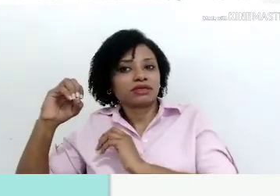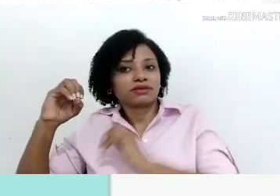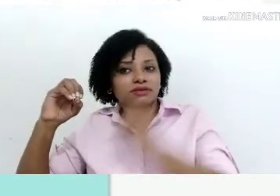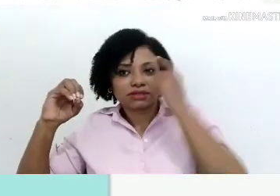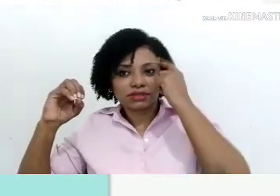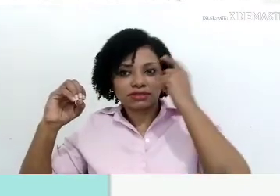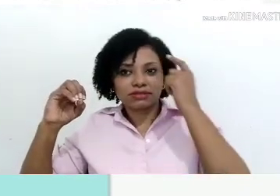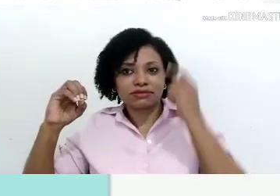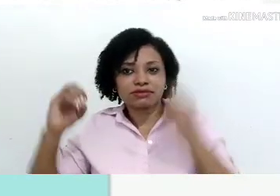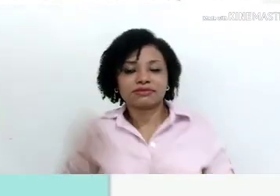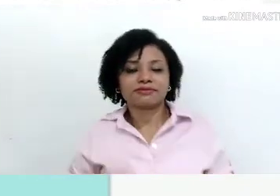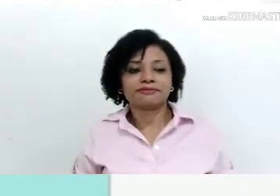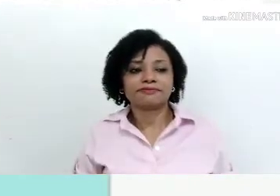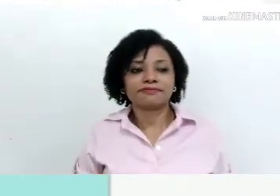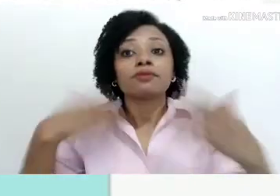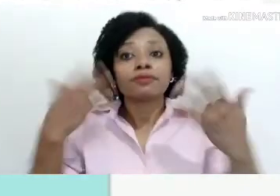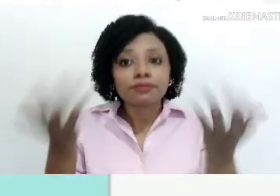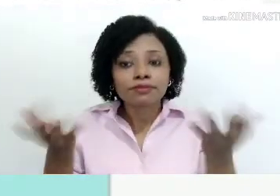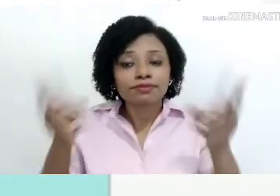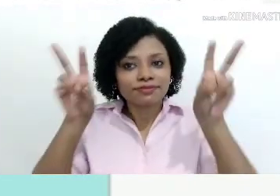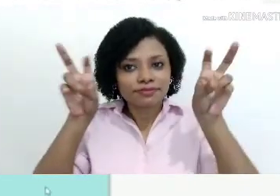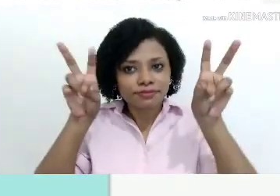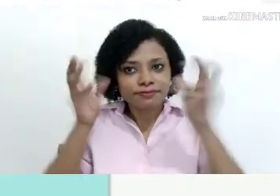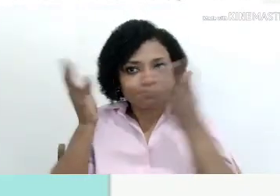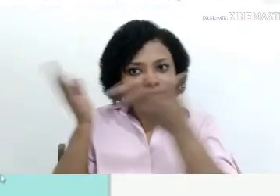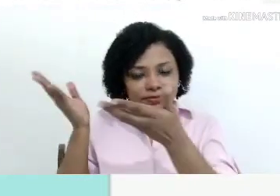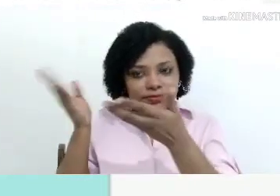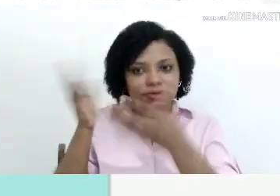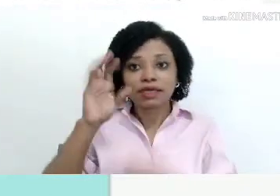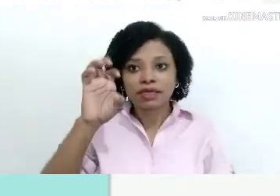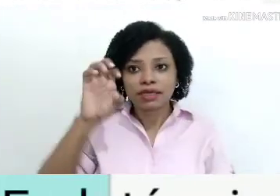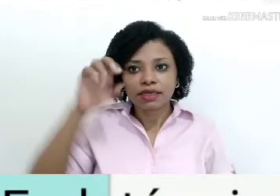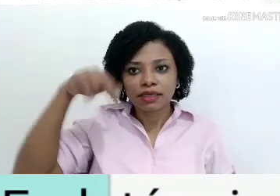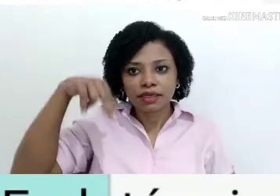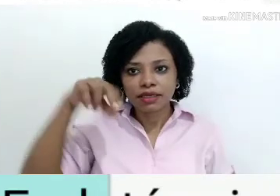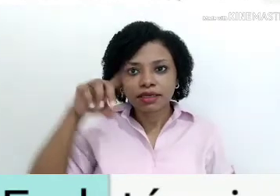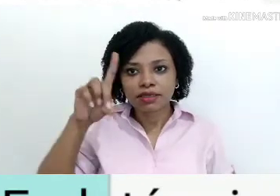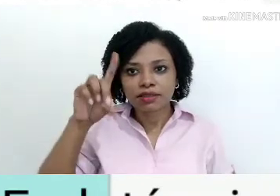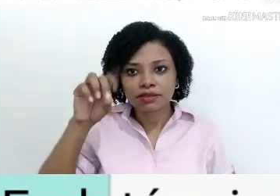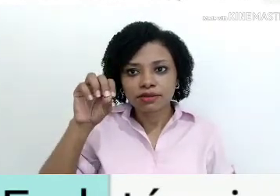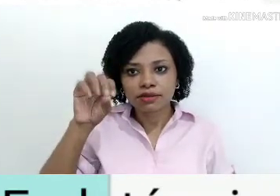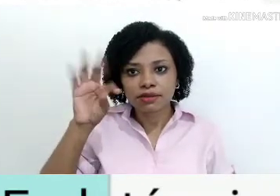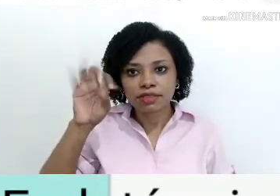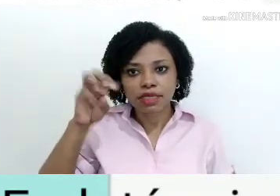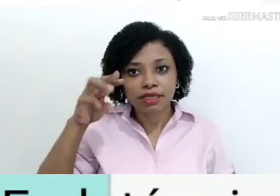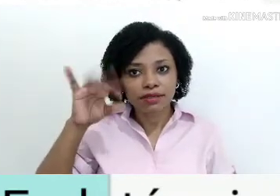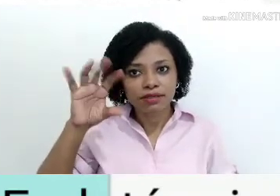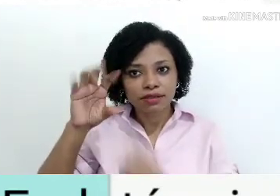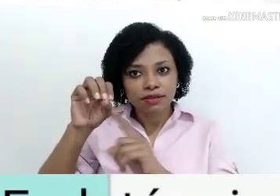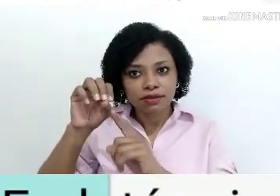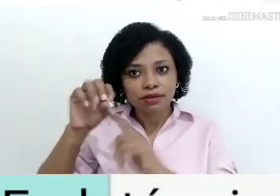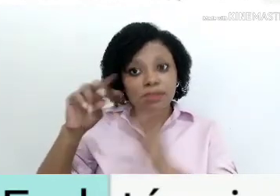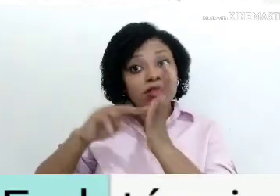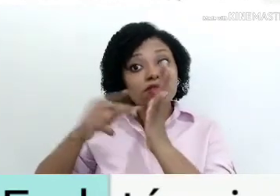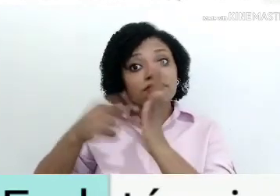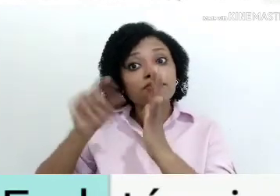Nos processos endotérmicos, endo quer dizer absorve energia, absorve